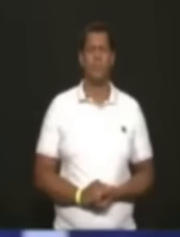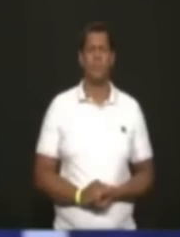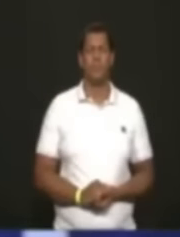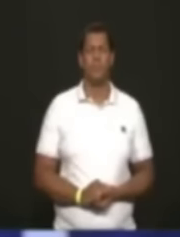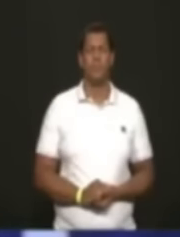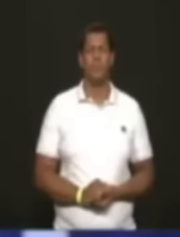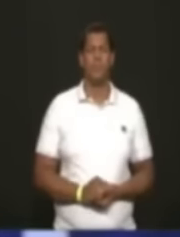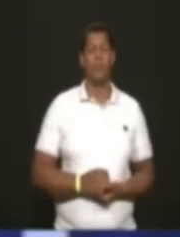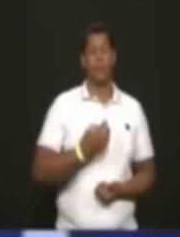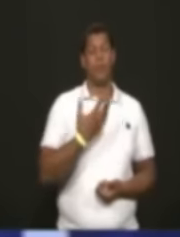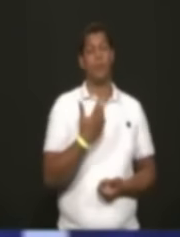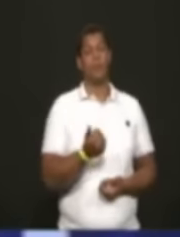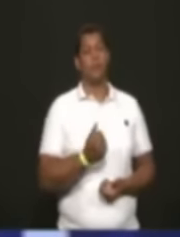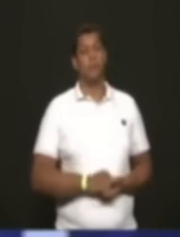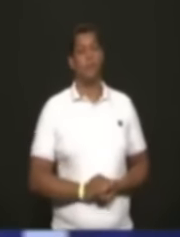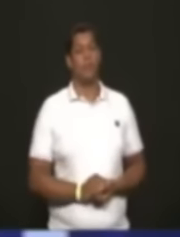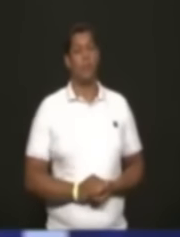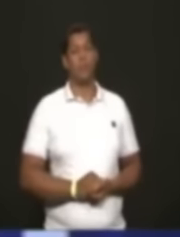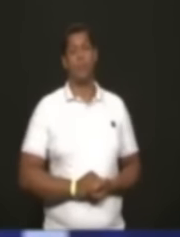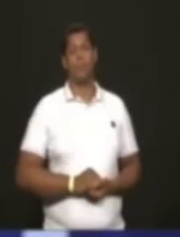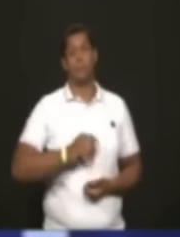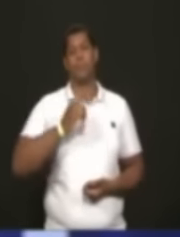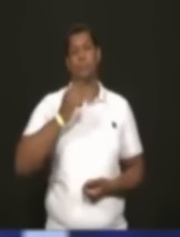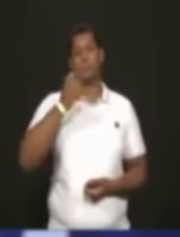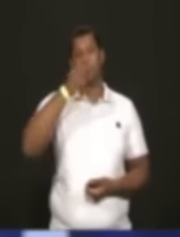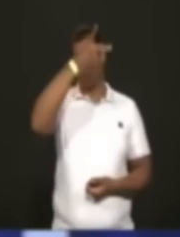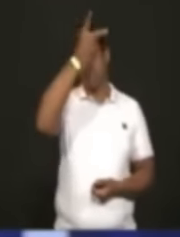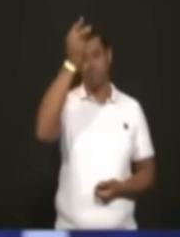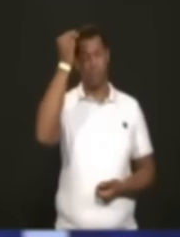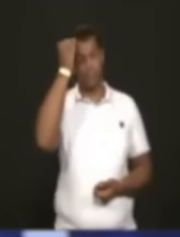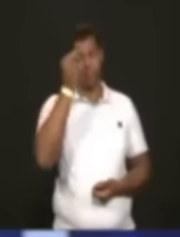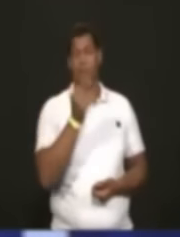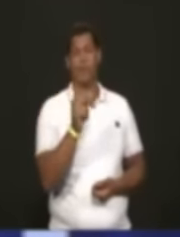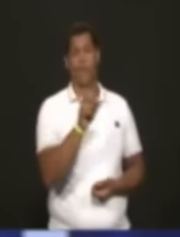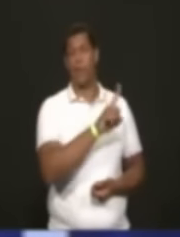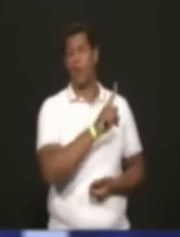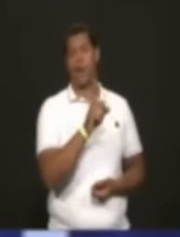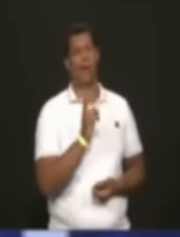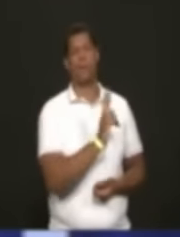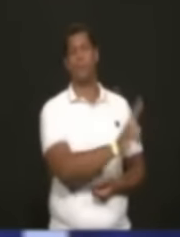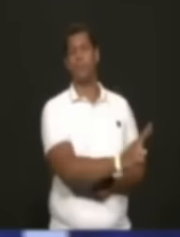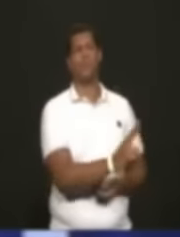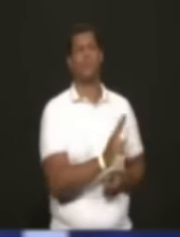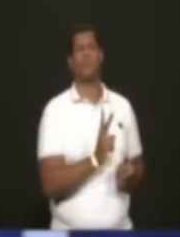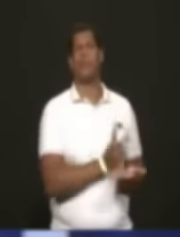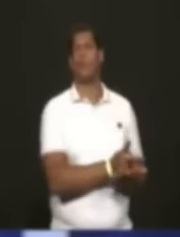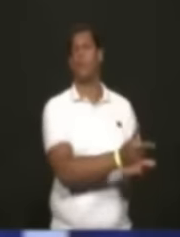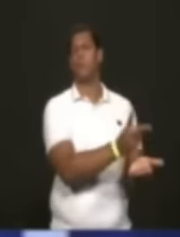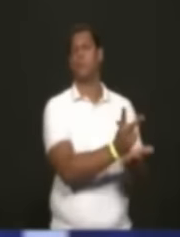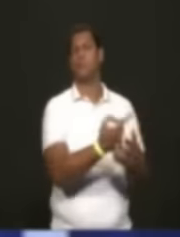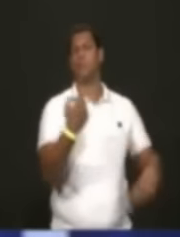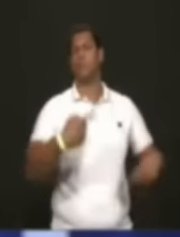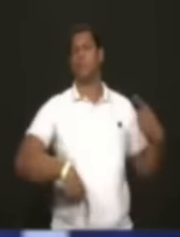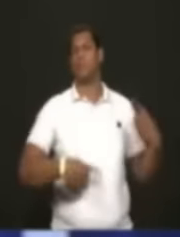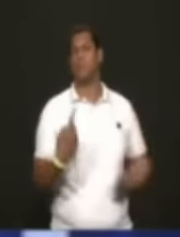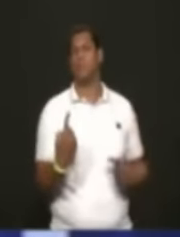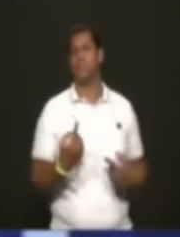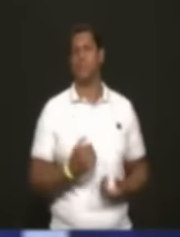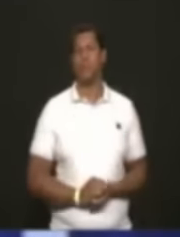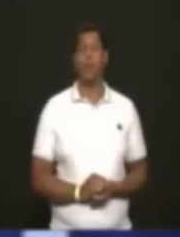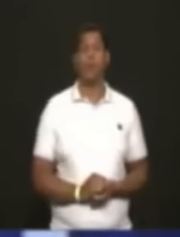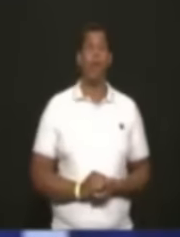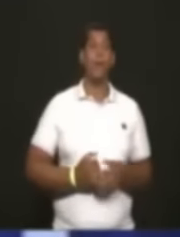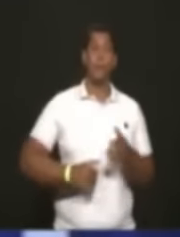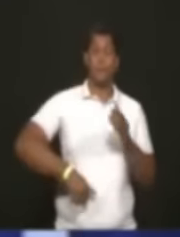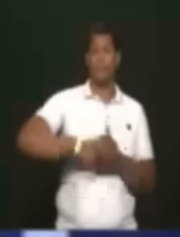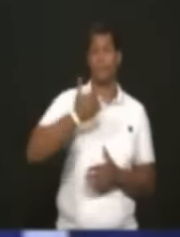Bom, o prefeito não respondeu se vai manter ou não essas políticas. É importante dizer que eu não tenho nada contra